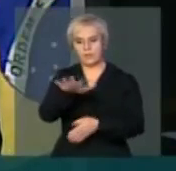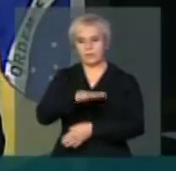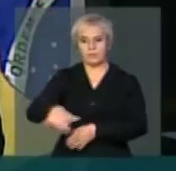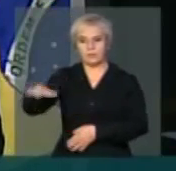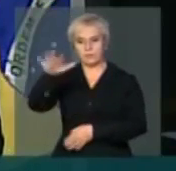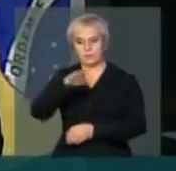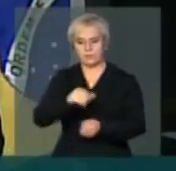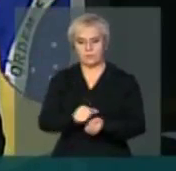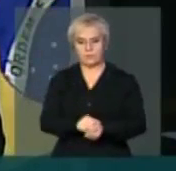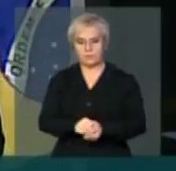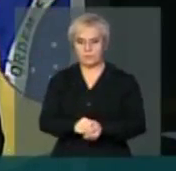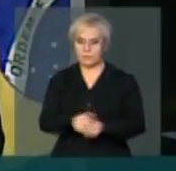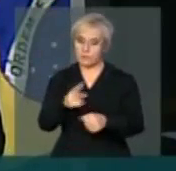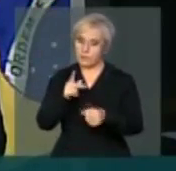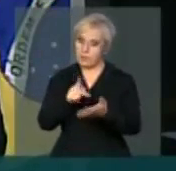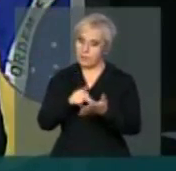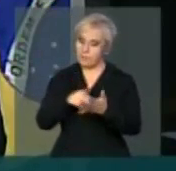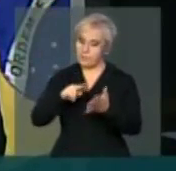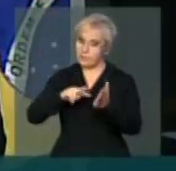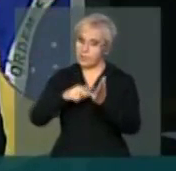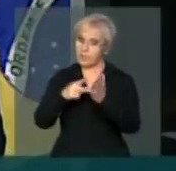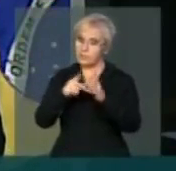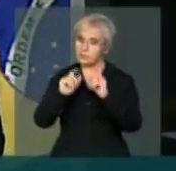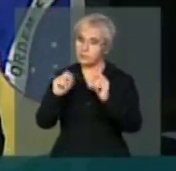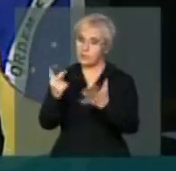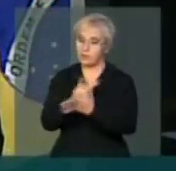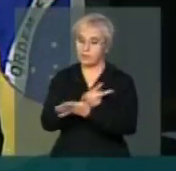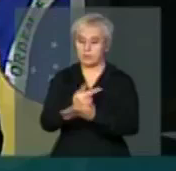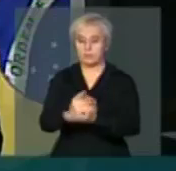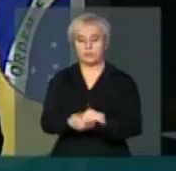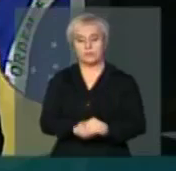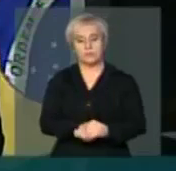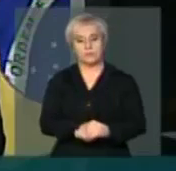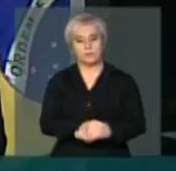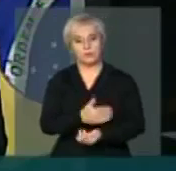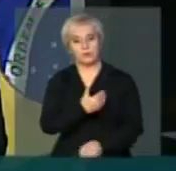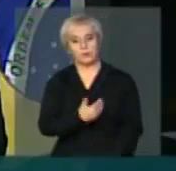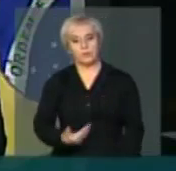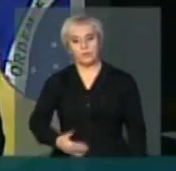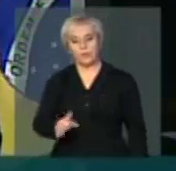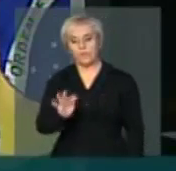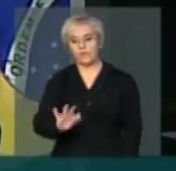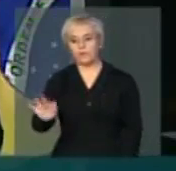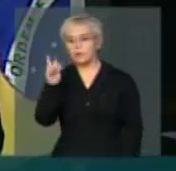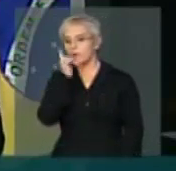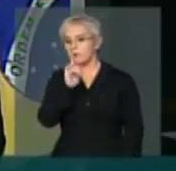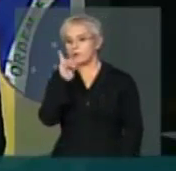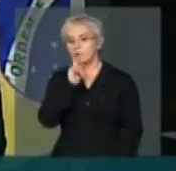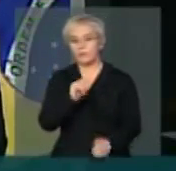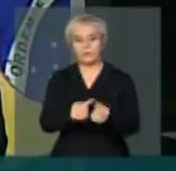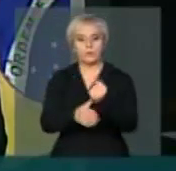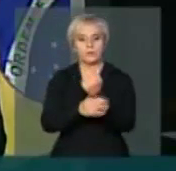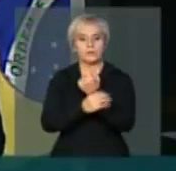ONU. Na prática e na realidade, senhor presidente, o governo federal já não consegue garantir os